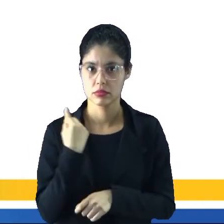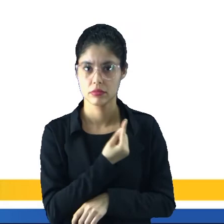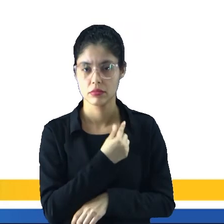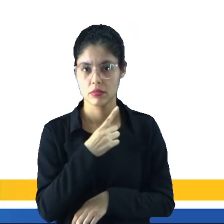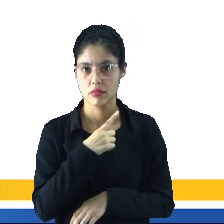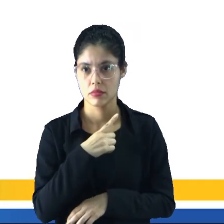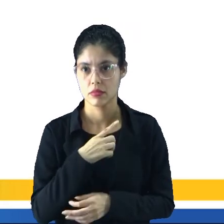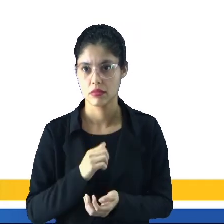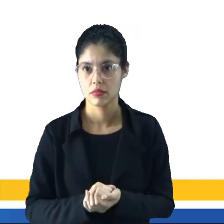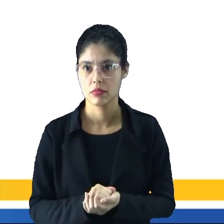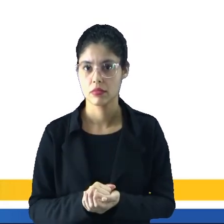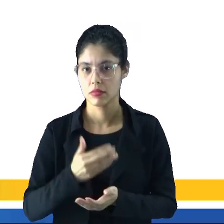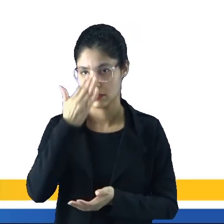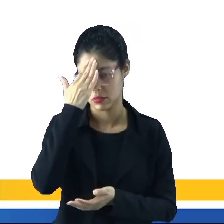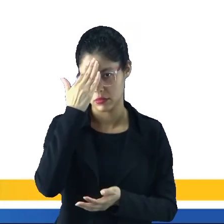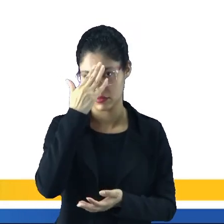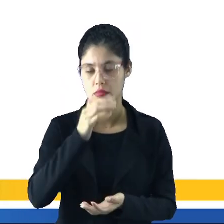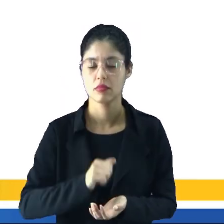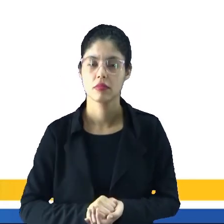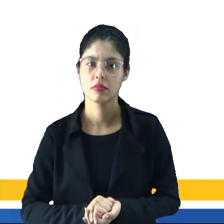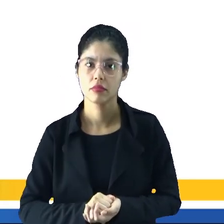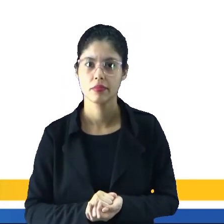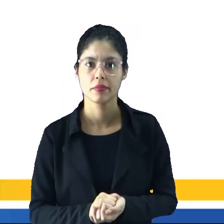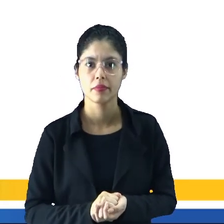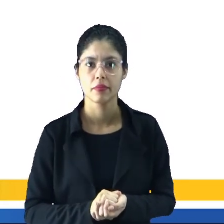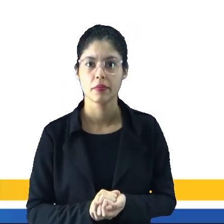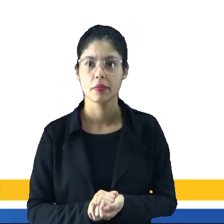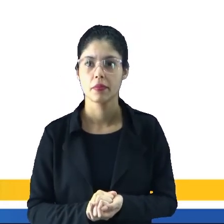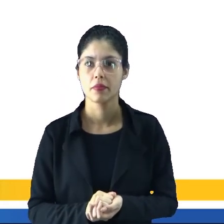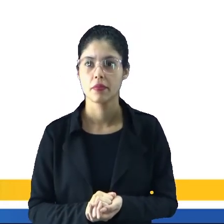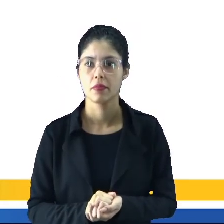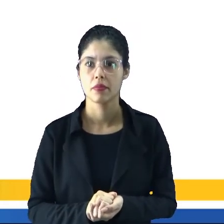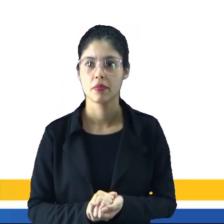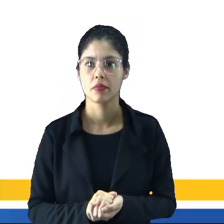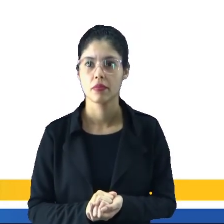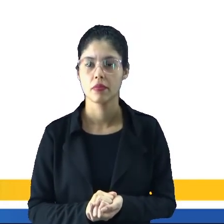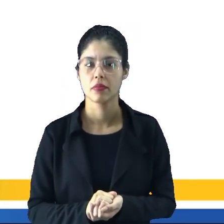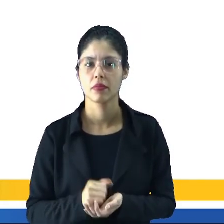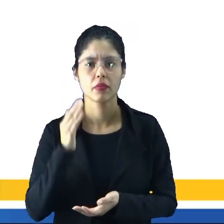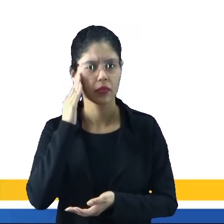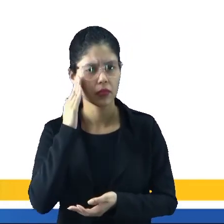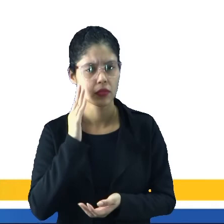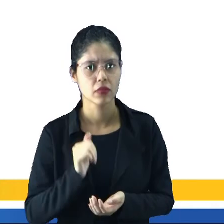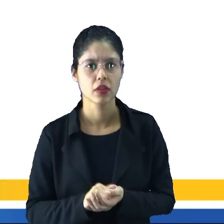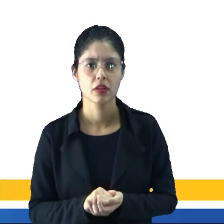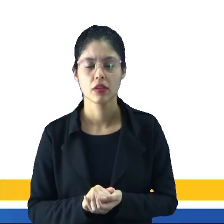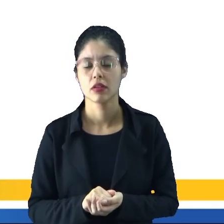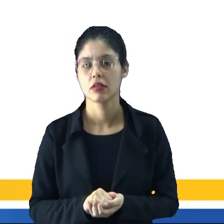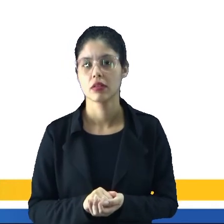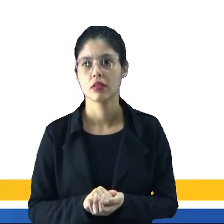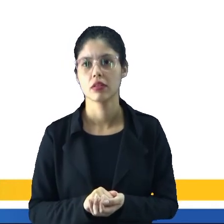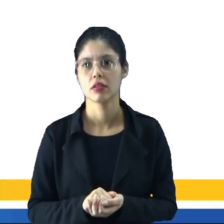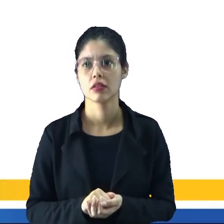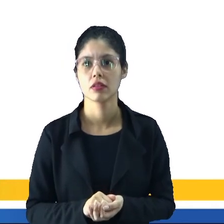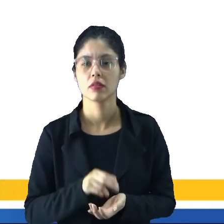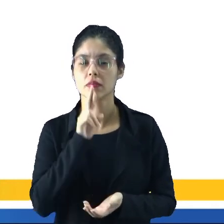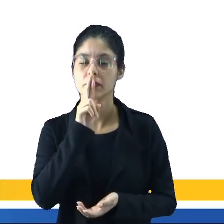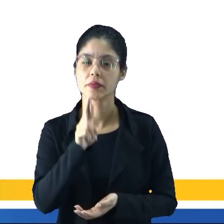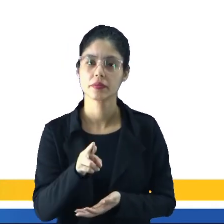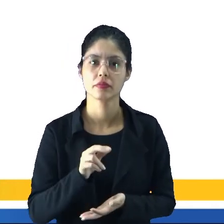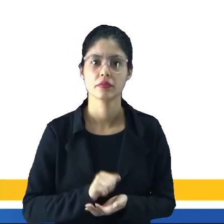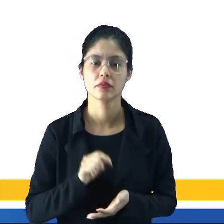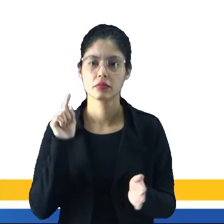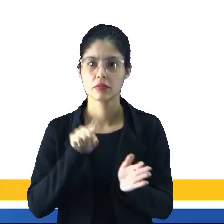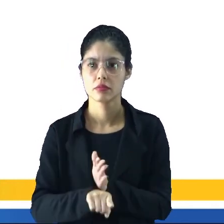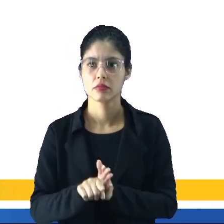gente tem que entender, que a gente tem que compreender para